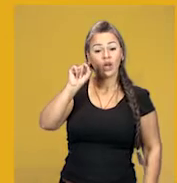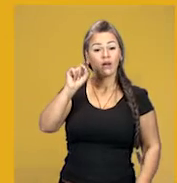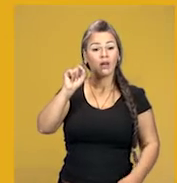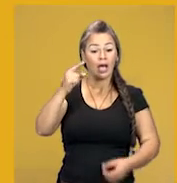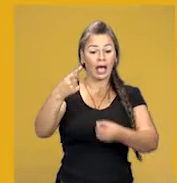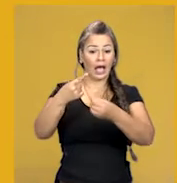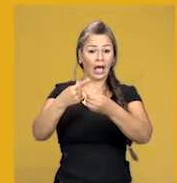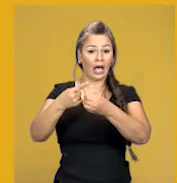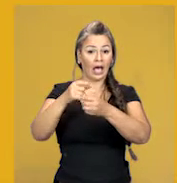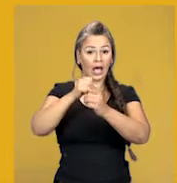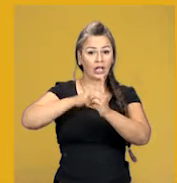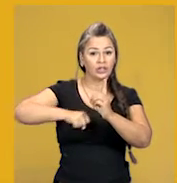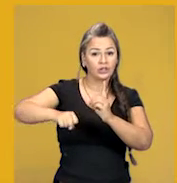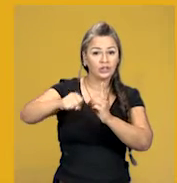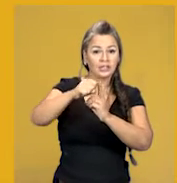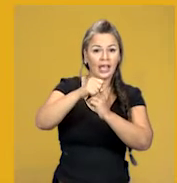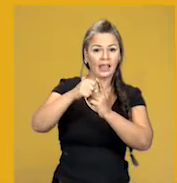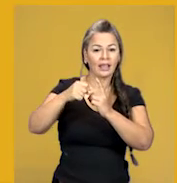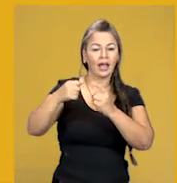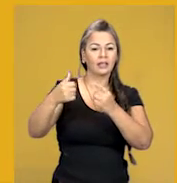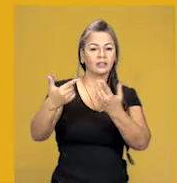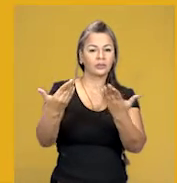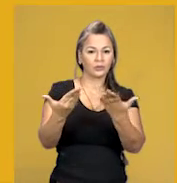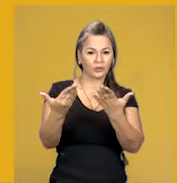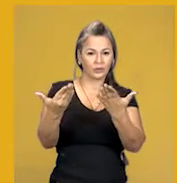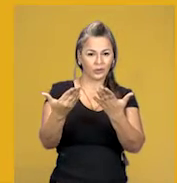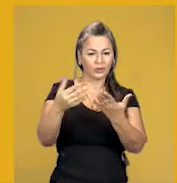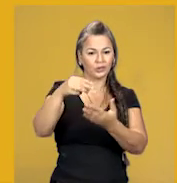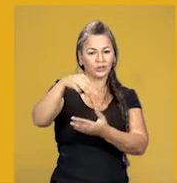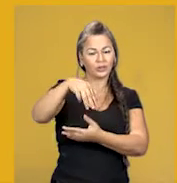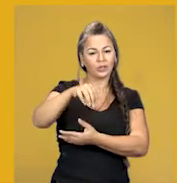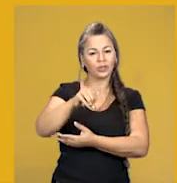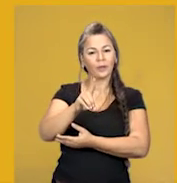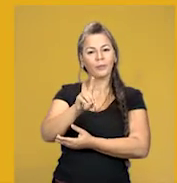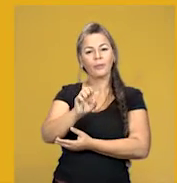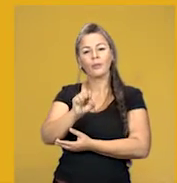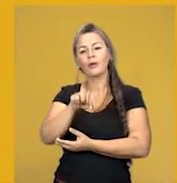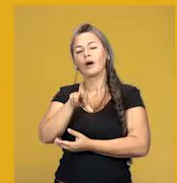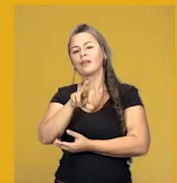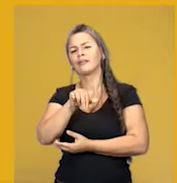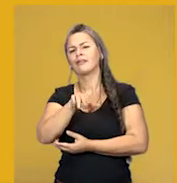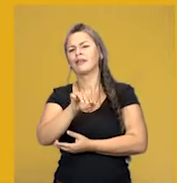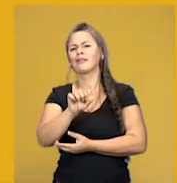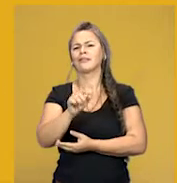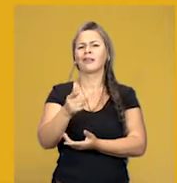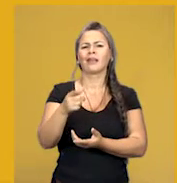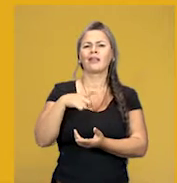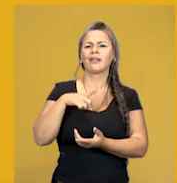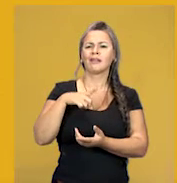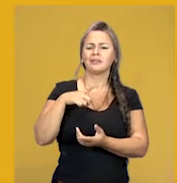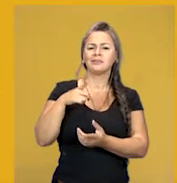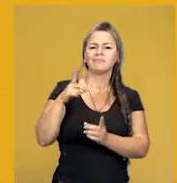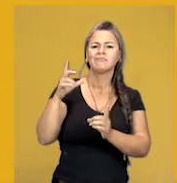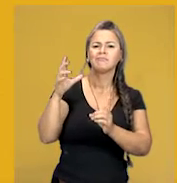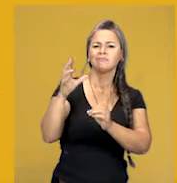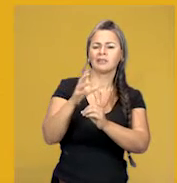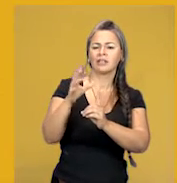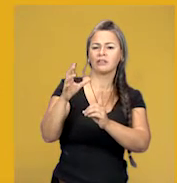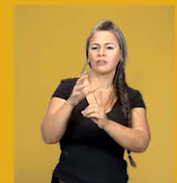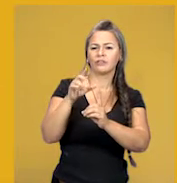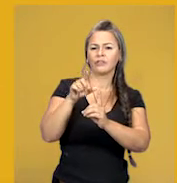estava apresentando, essa organização, e o impacto que isso ia ter na vida dos indivíduos, onde ele fala